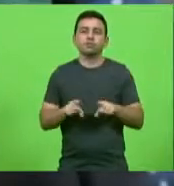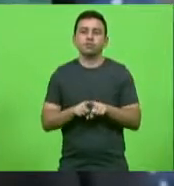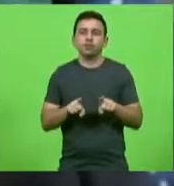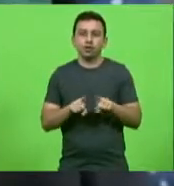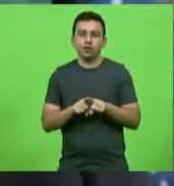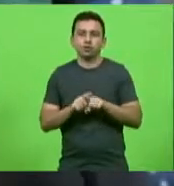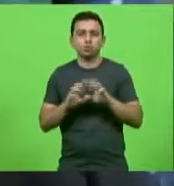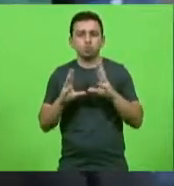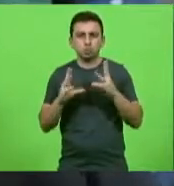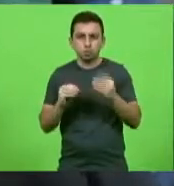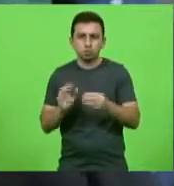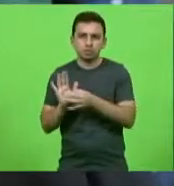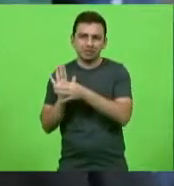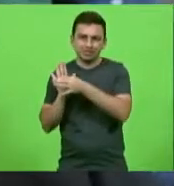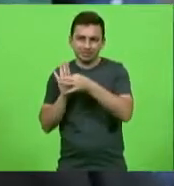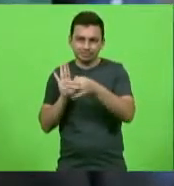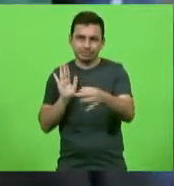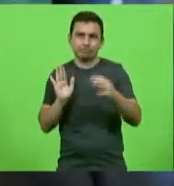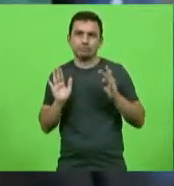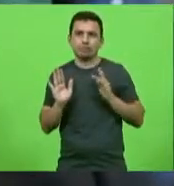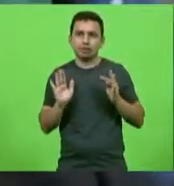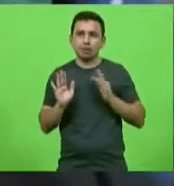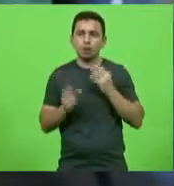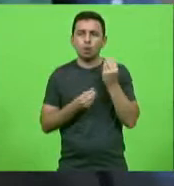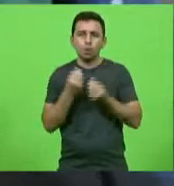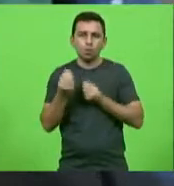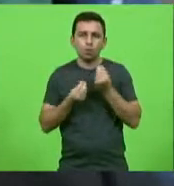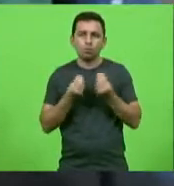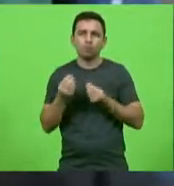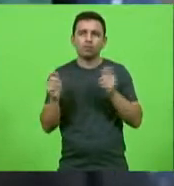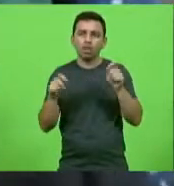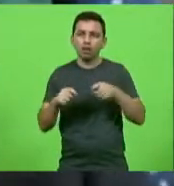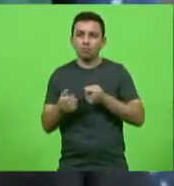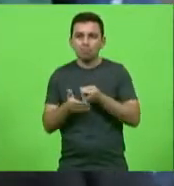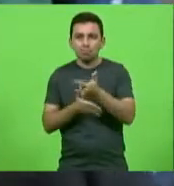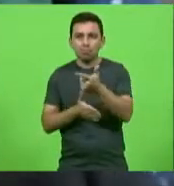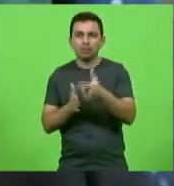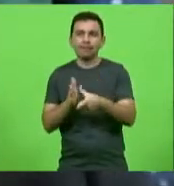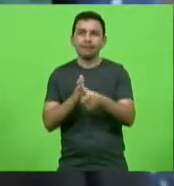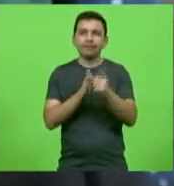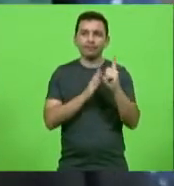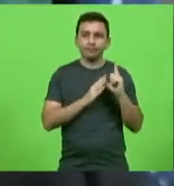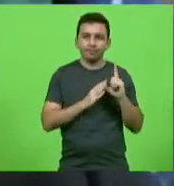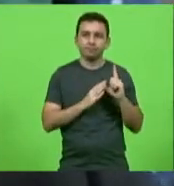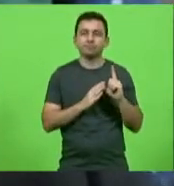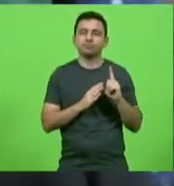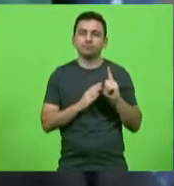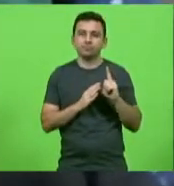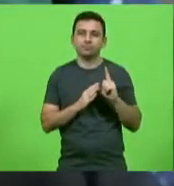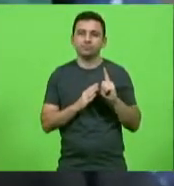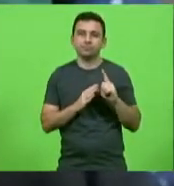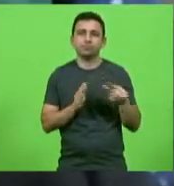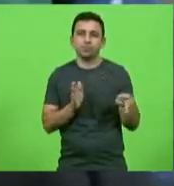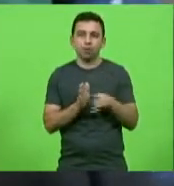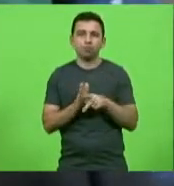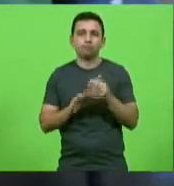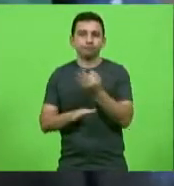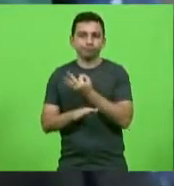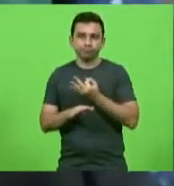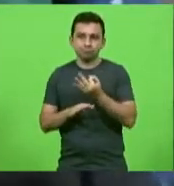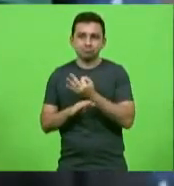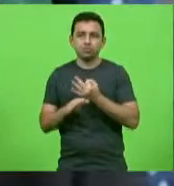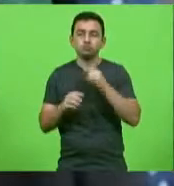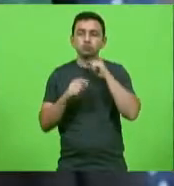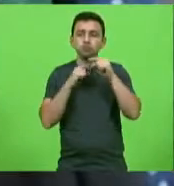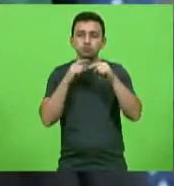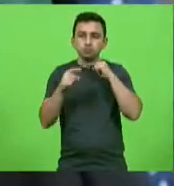condições e que circunstâncias seria possível se fazer o pagamento antecipado mediante a formalização das dúvidas